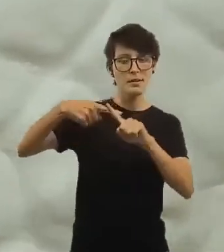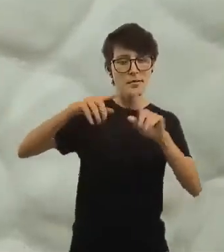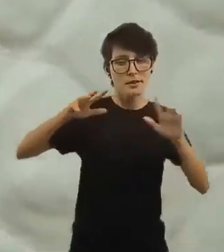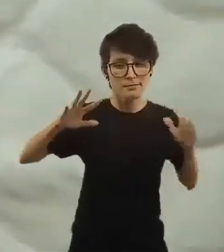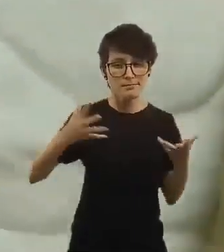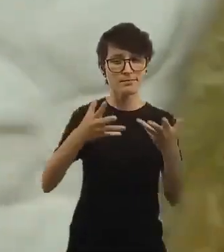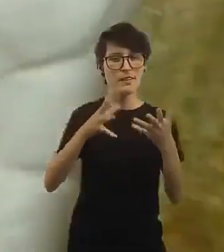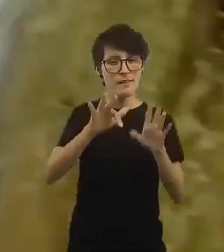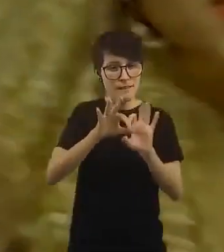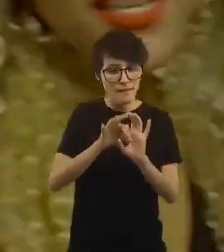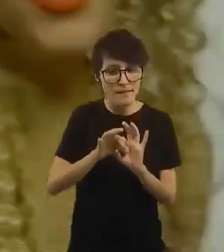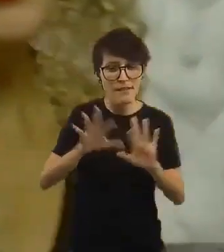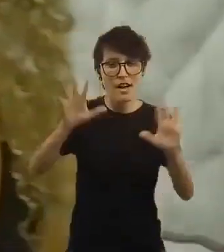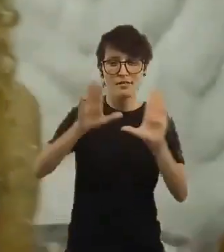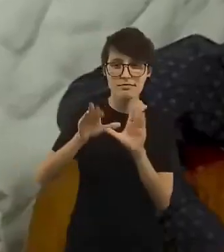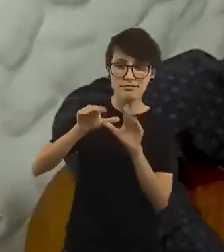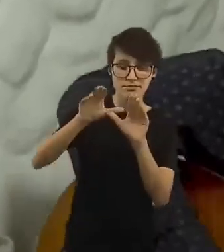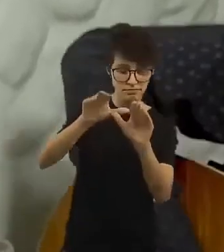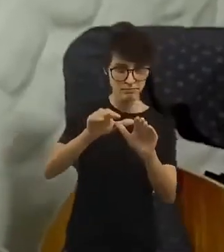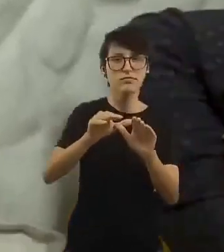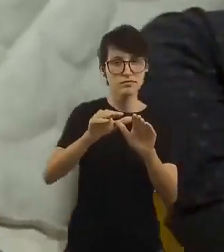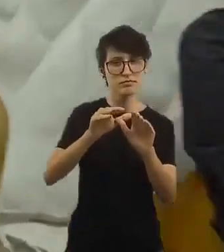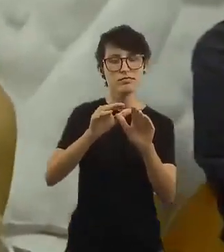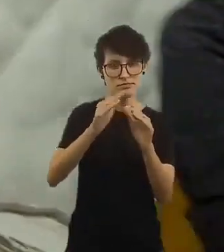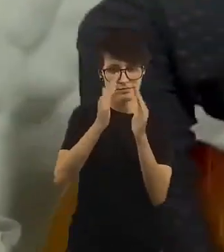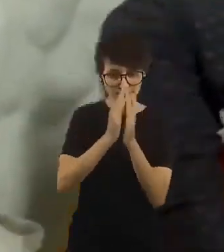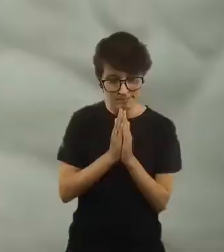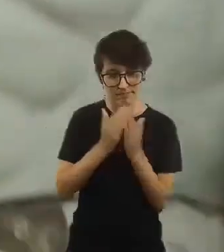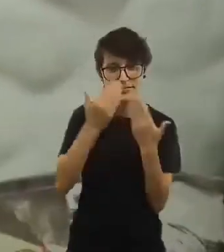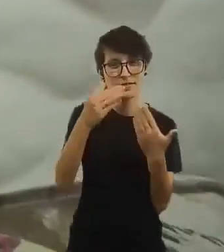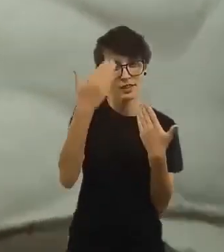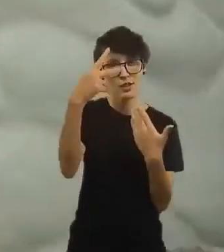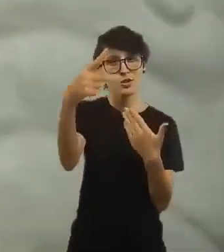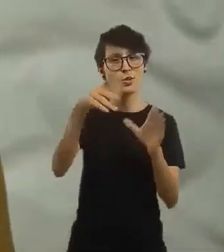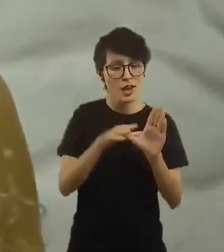Entendeu? Honre as tuas raízes, mas enalteça as tuas asas.